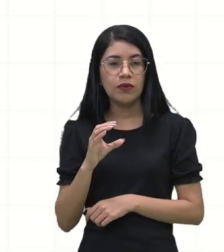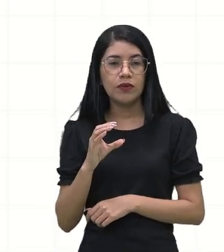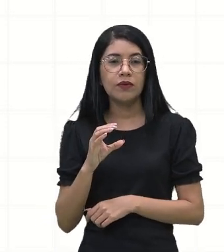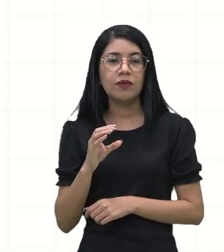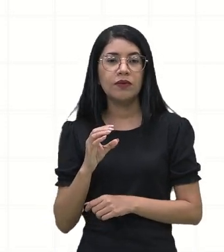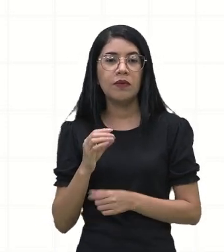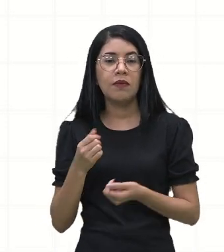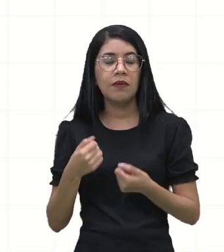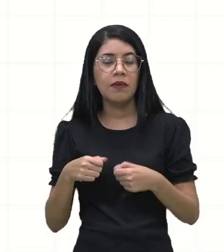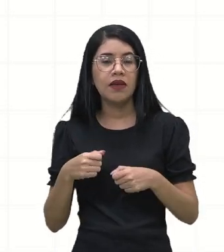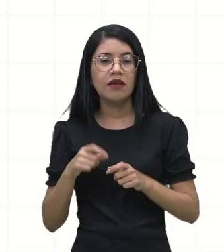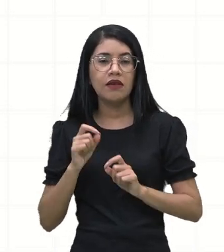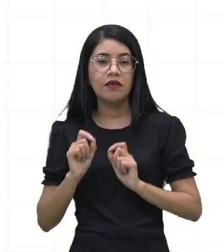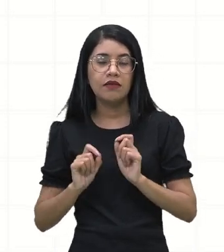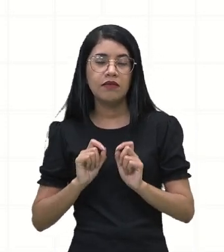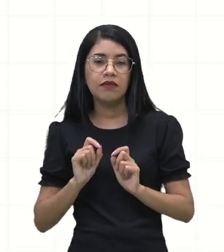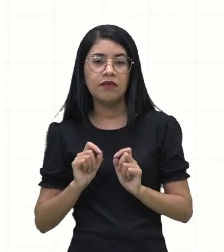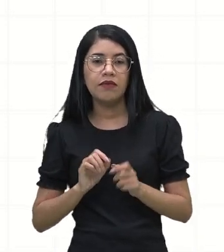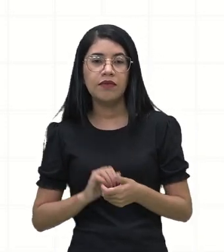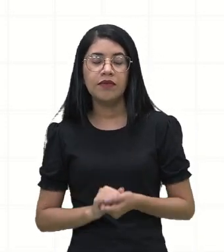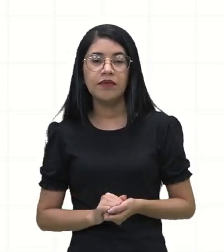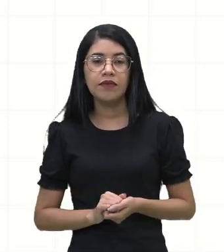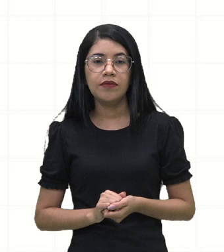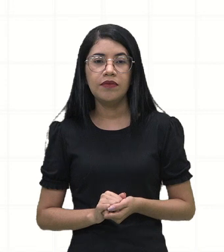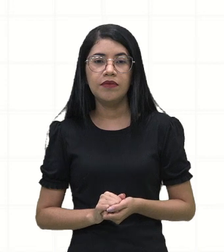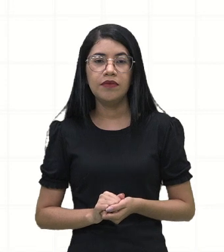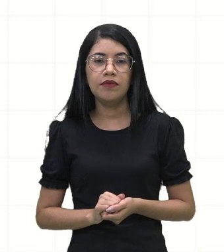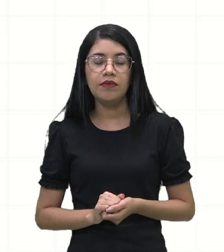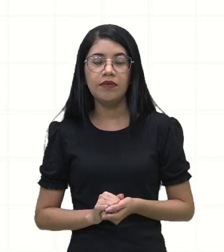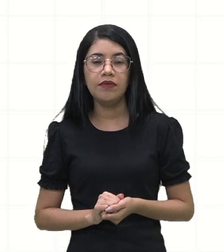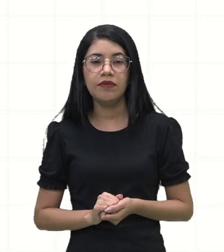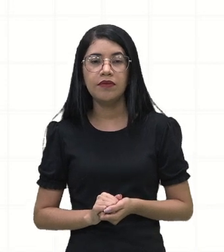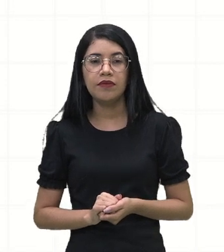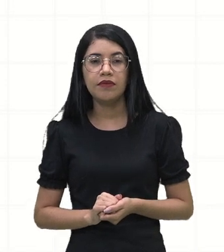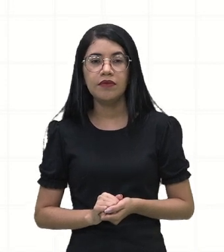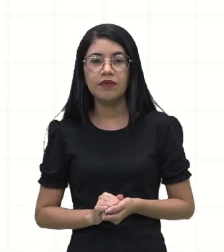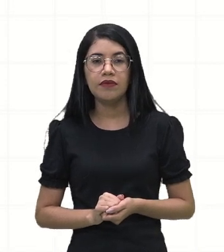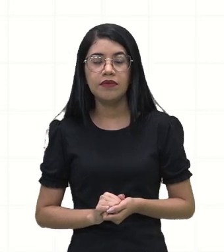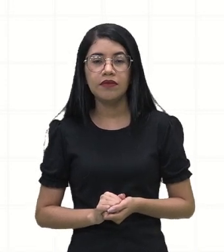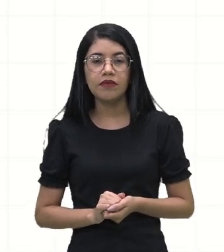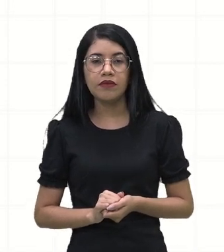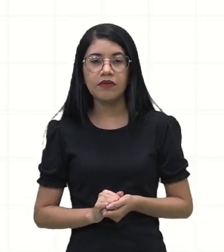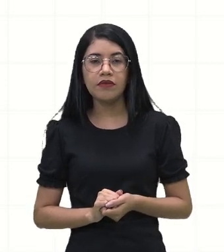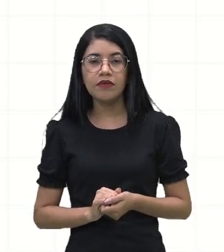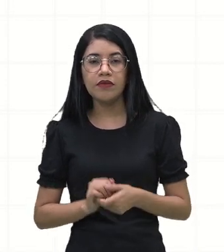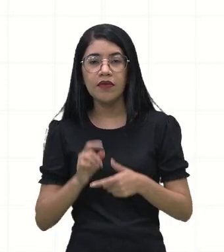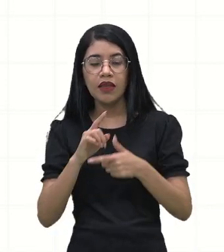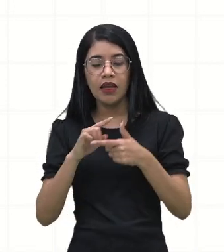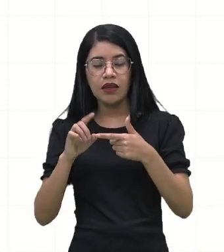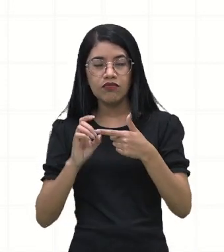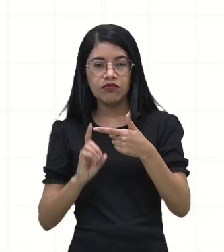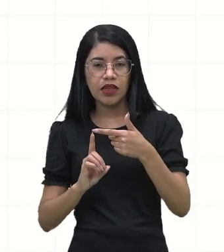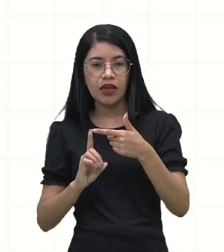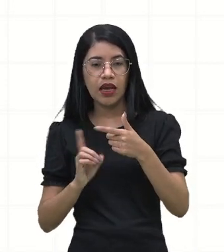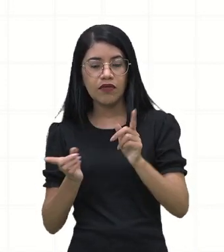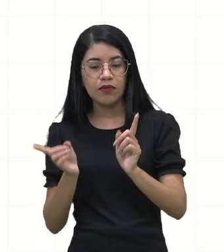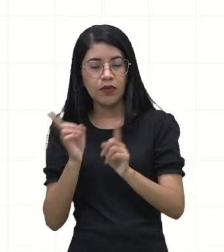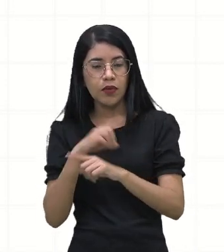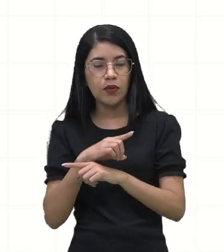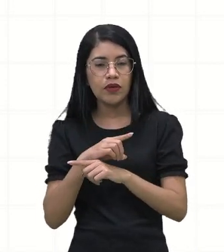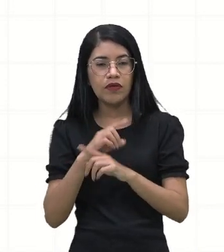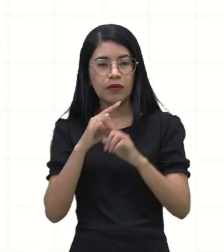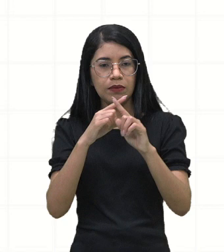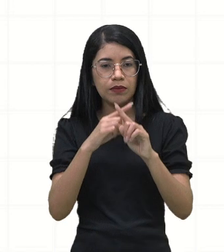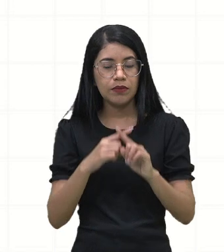equações, tá? Vai passar, esse D está dividindo, passa para o outro lado, multiplicando. Então, nada mais é do